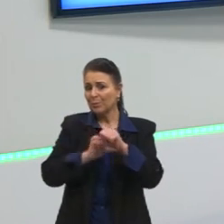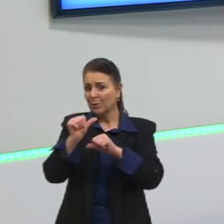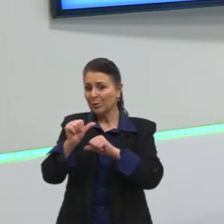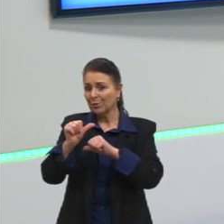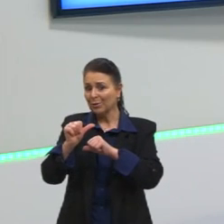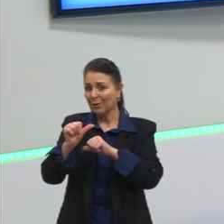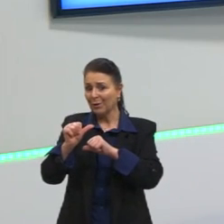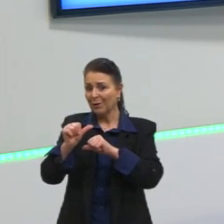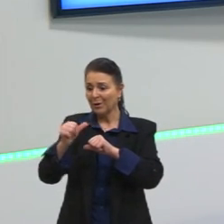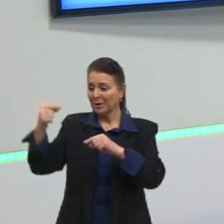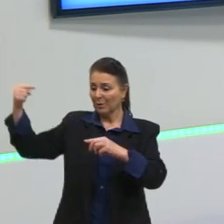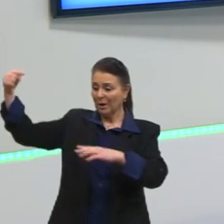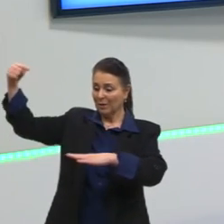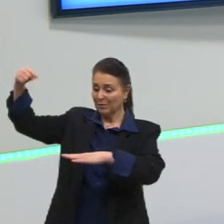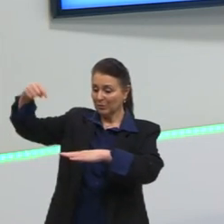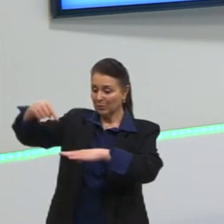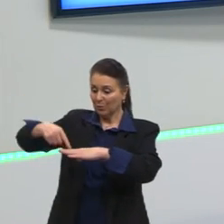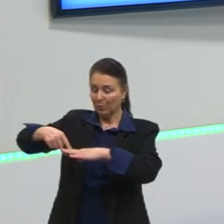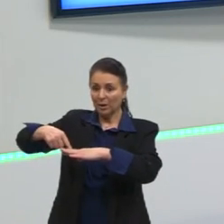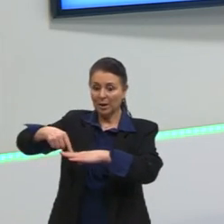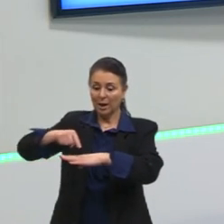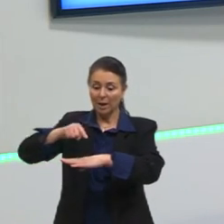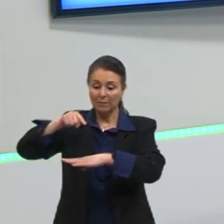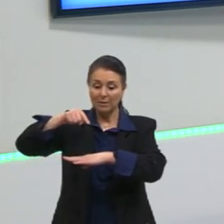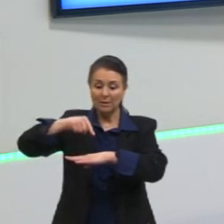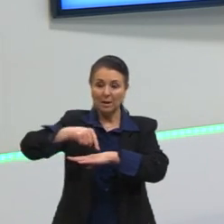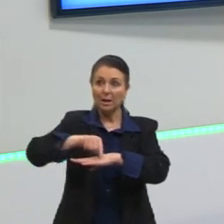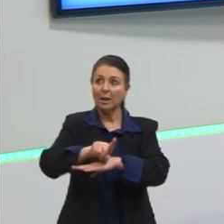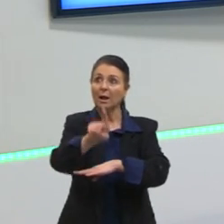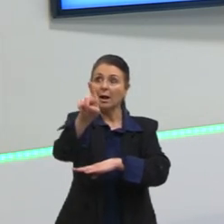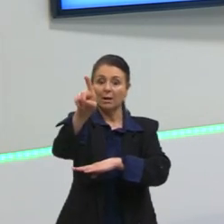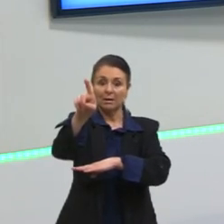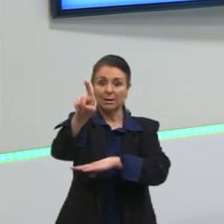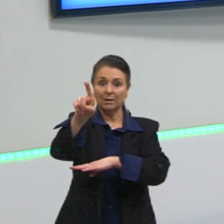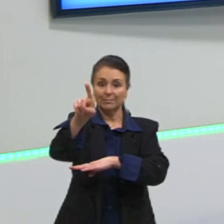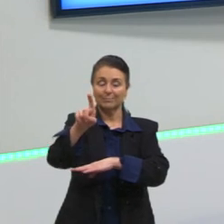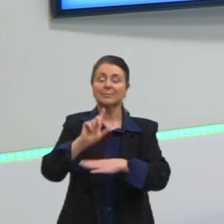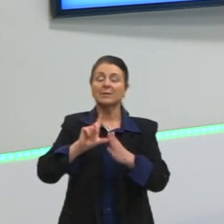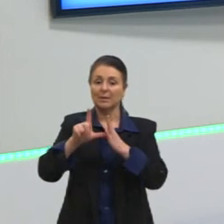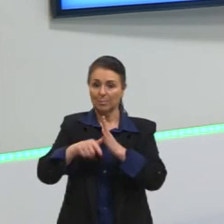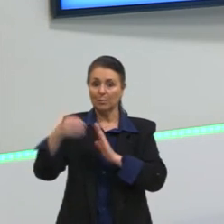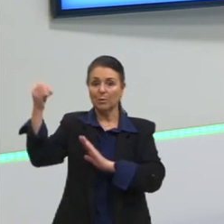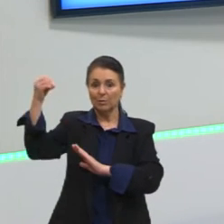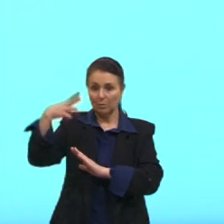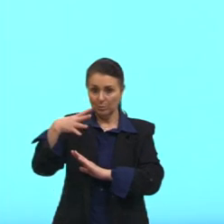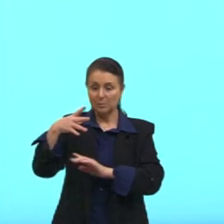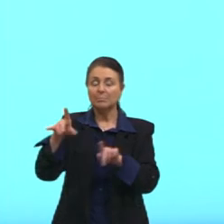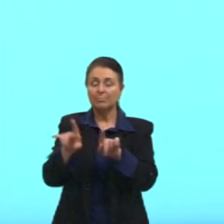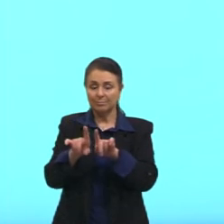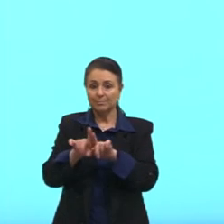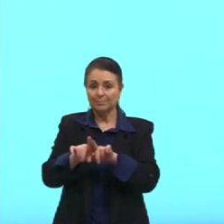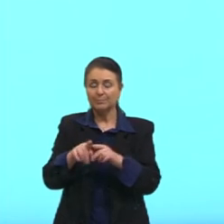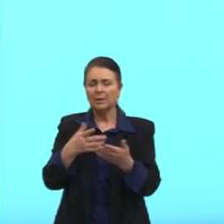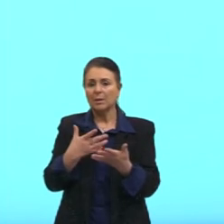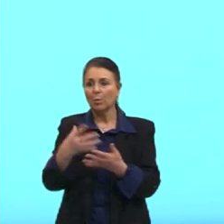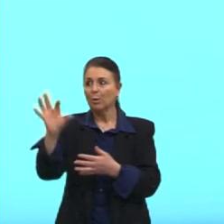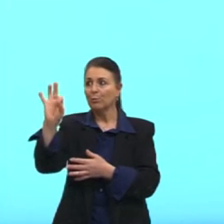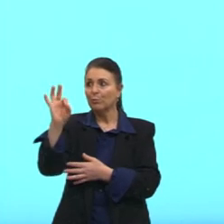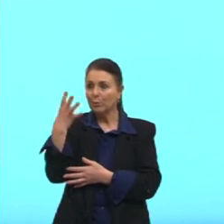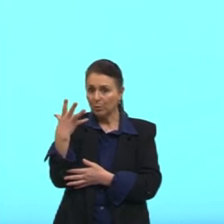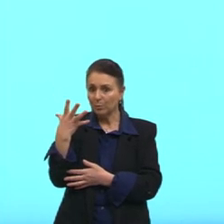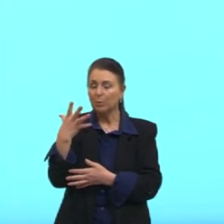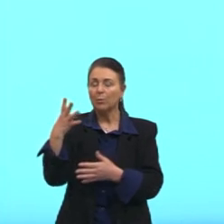Ah, então, a gente vai ver isso aqui depois também aplicado à luz. Mas é um fenômeno que acontece com todas as ondas.